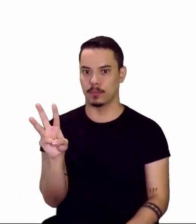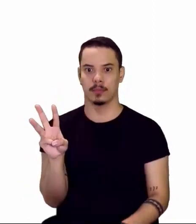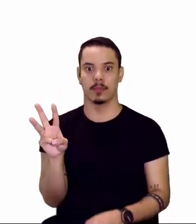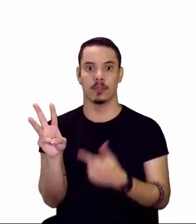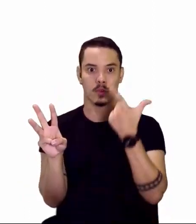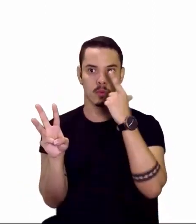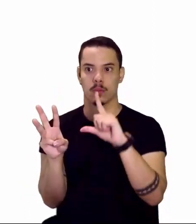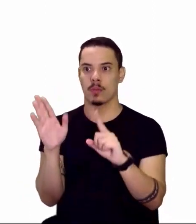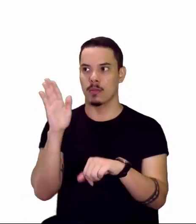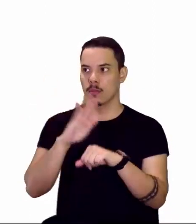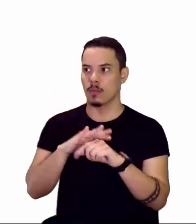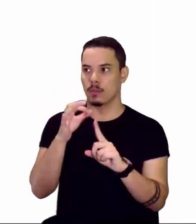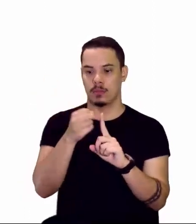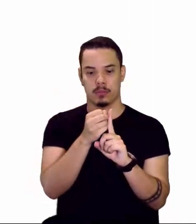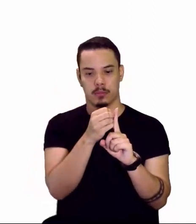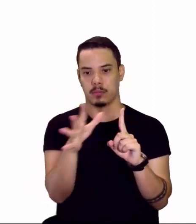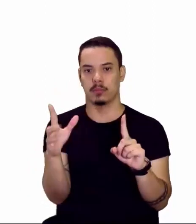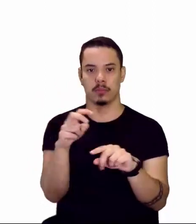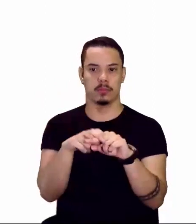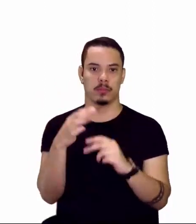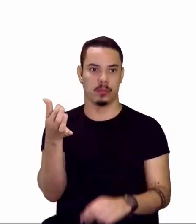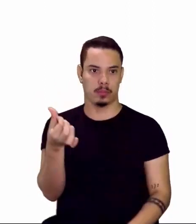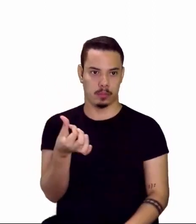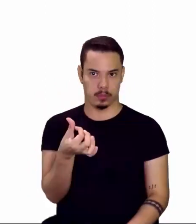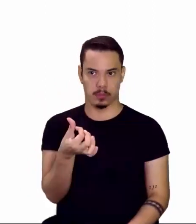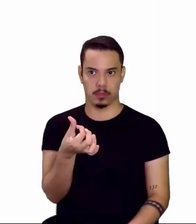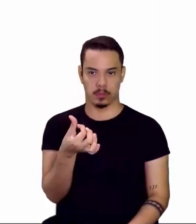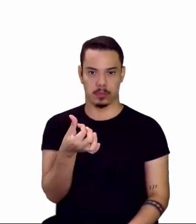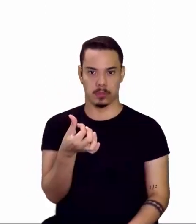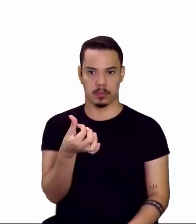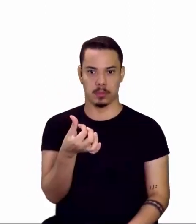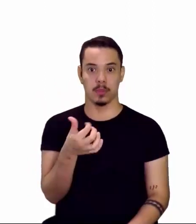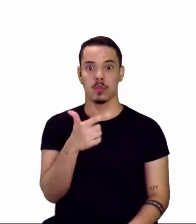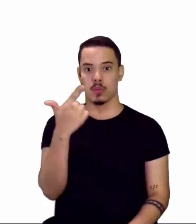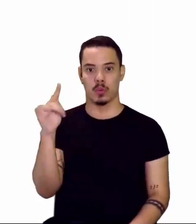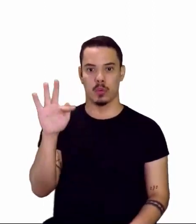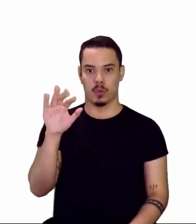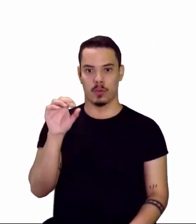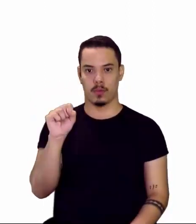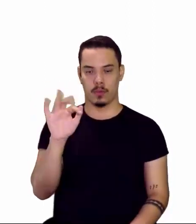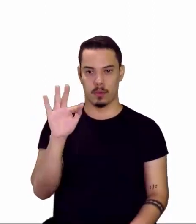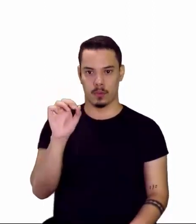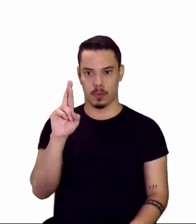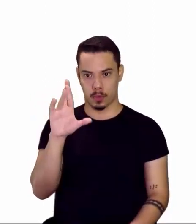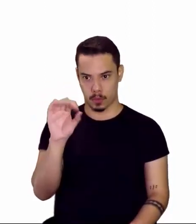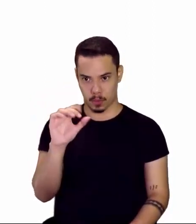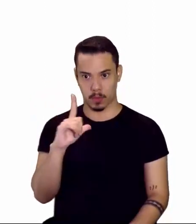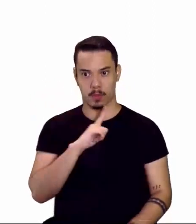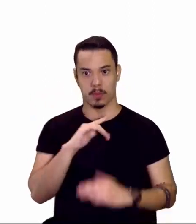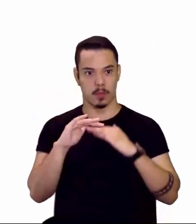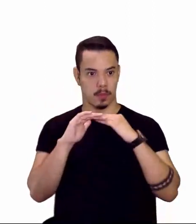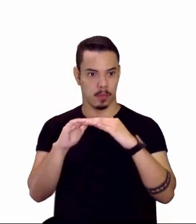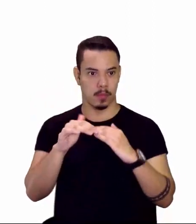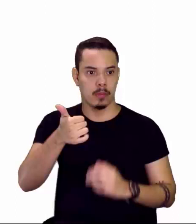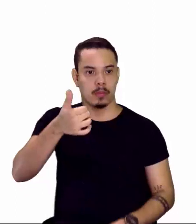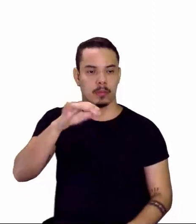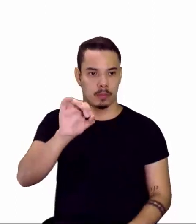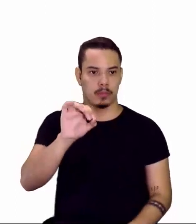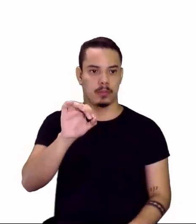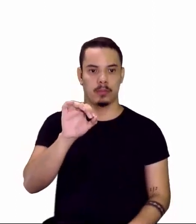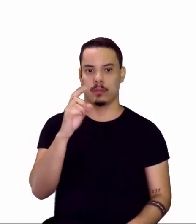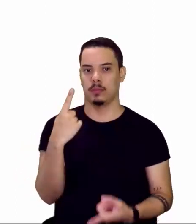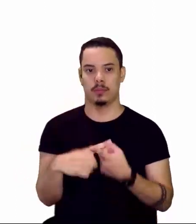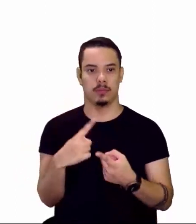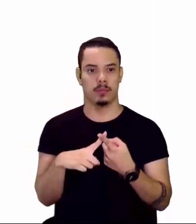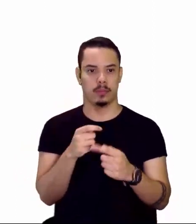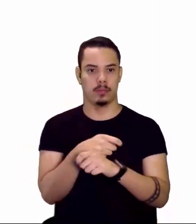mais 3, então ficou 6 elétrons. E o fósforo é estável com 10 elétrons na